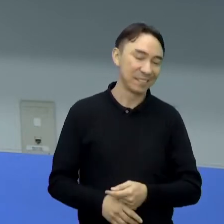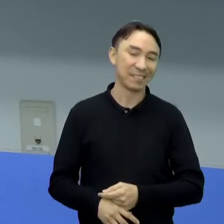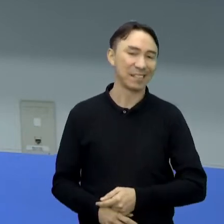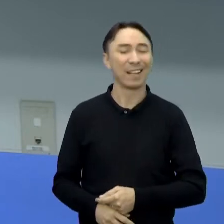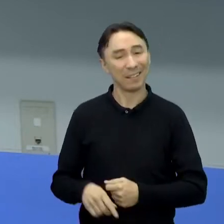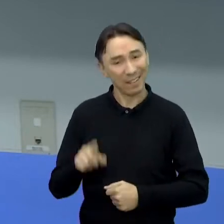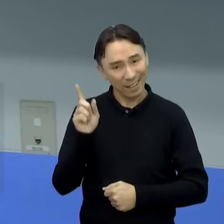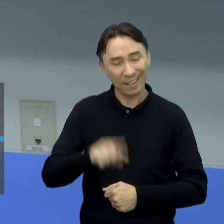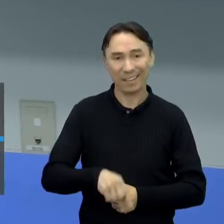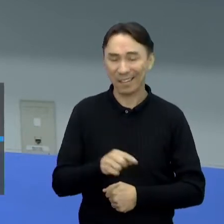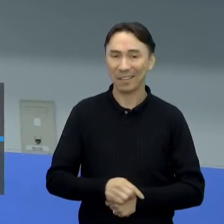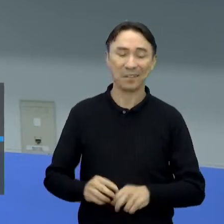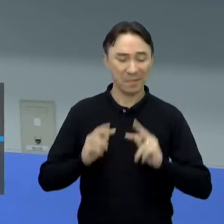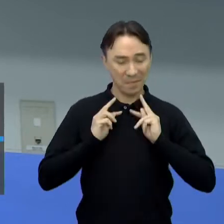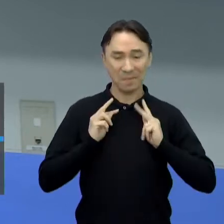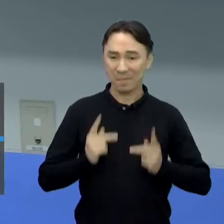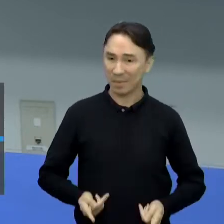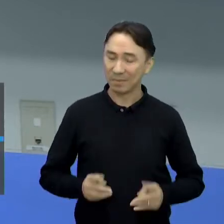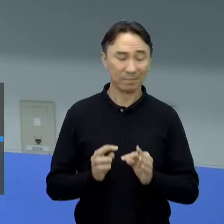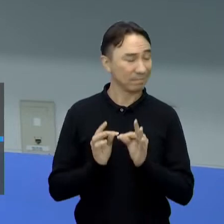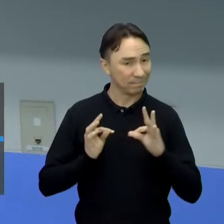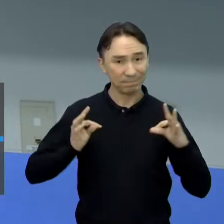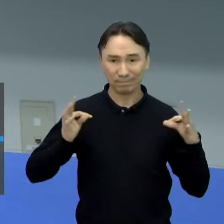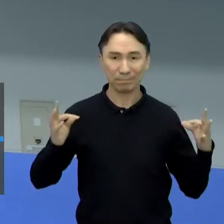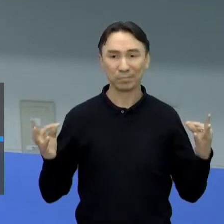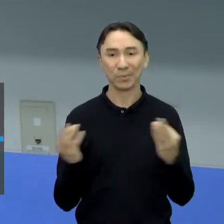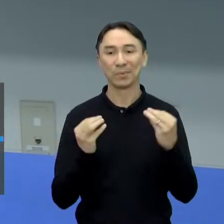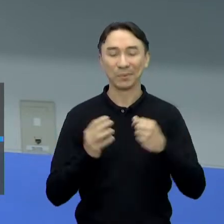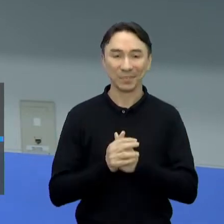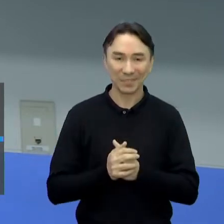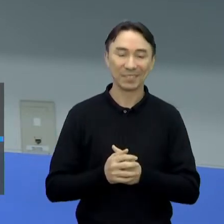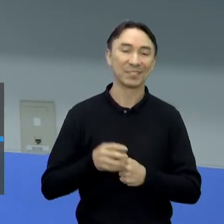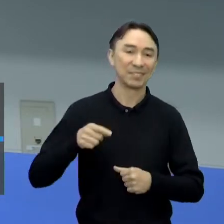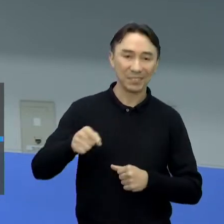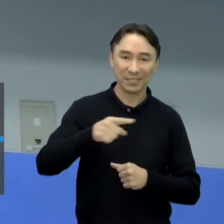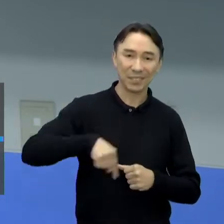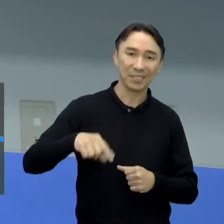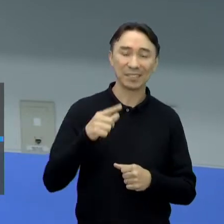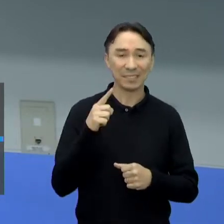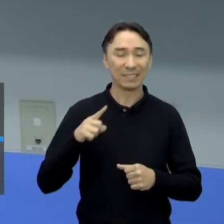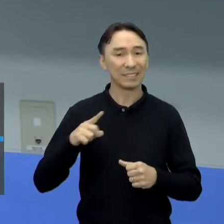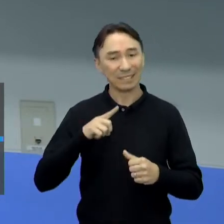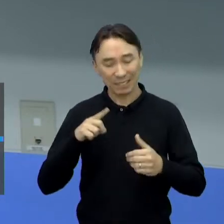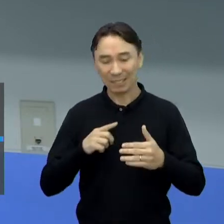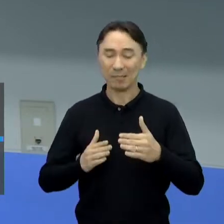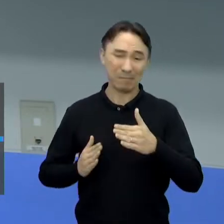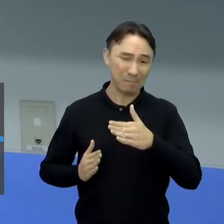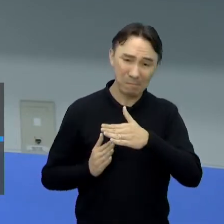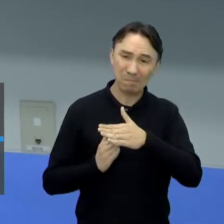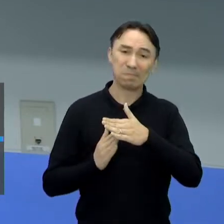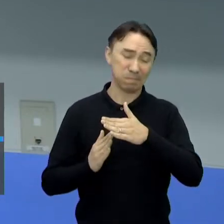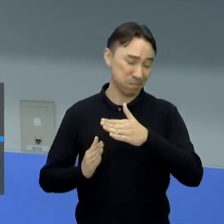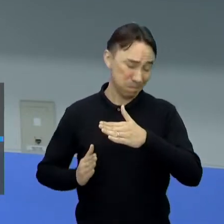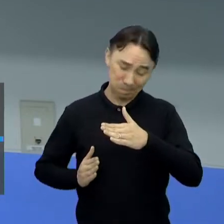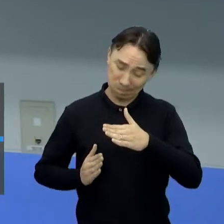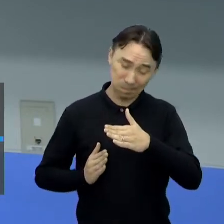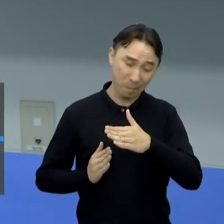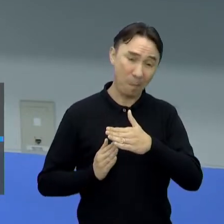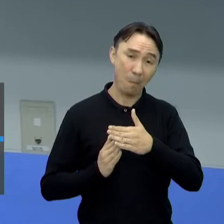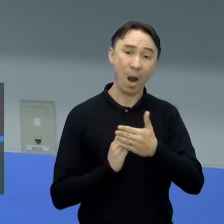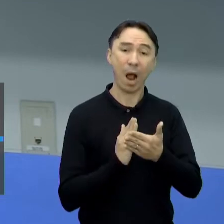humanidade, superar desafios é pra gente aqui que está batendo bola na área do conhecimento